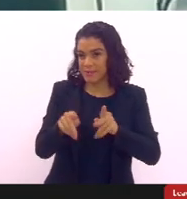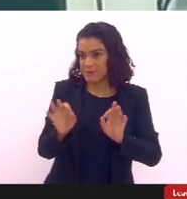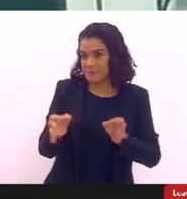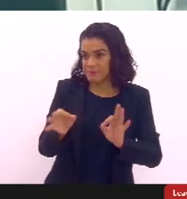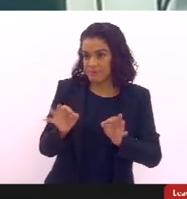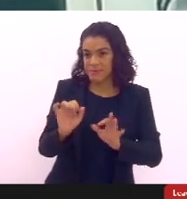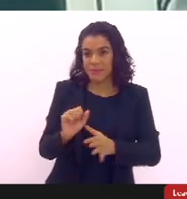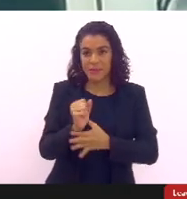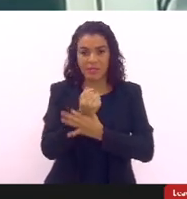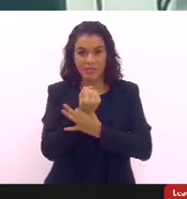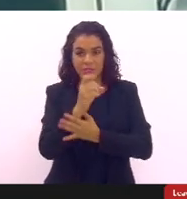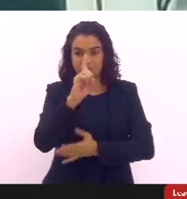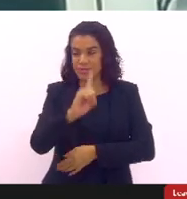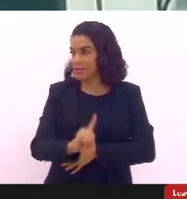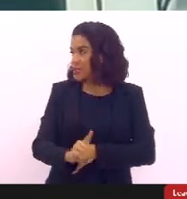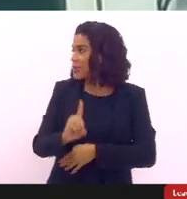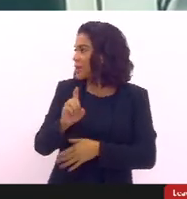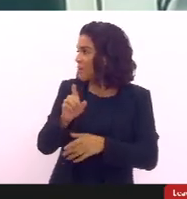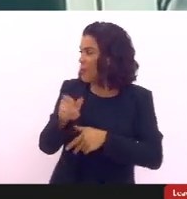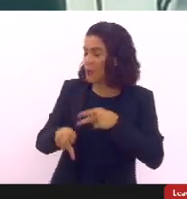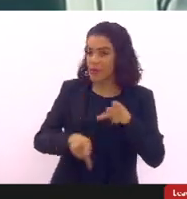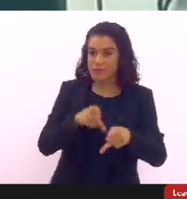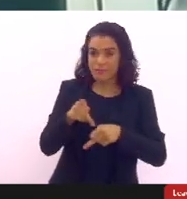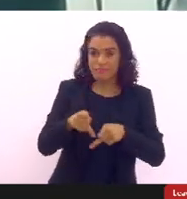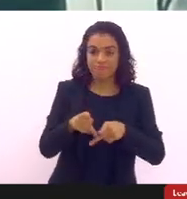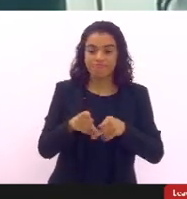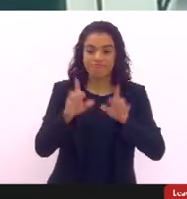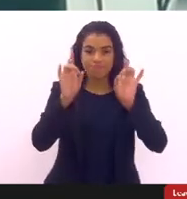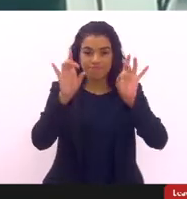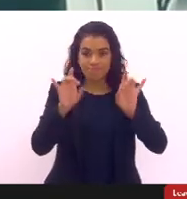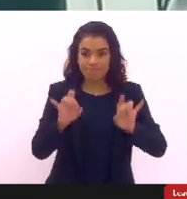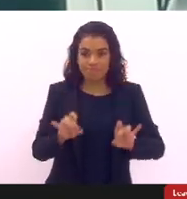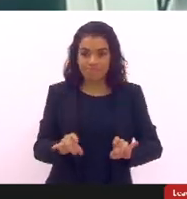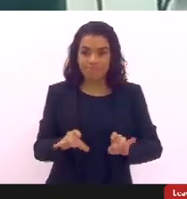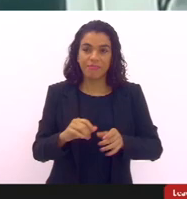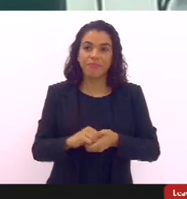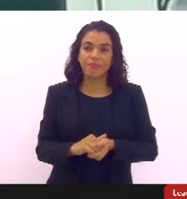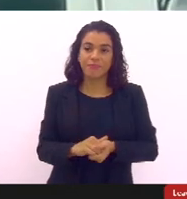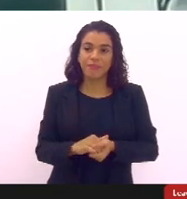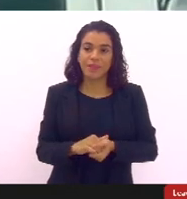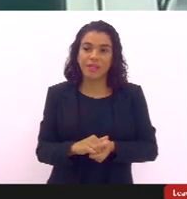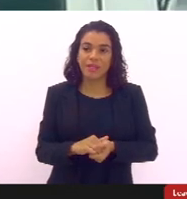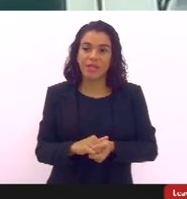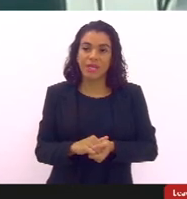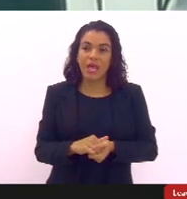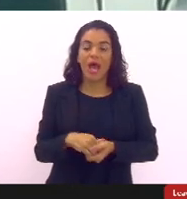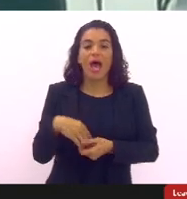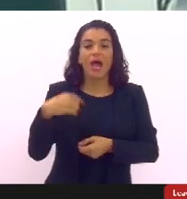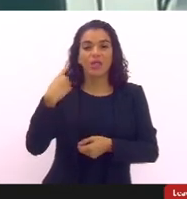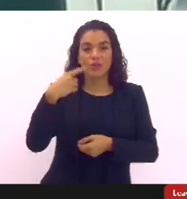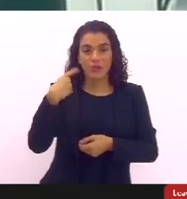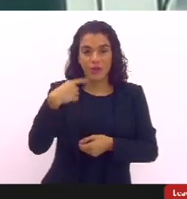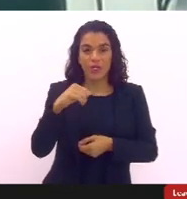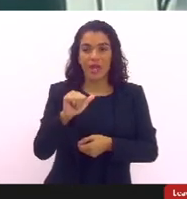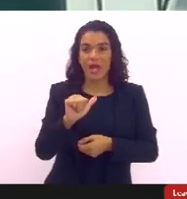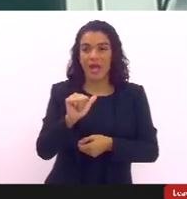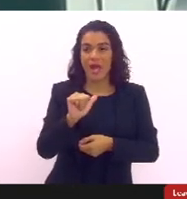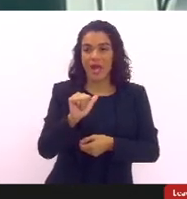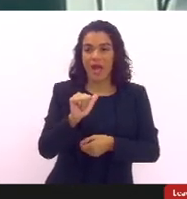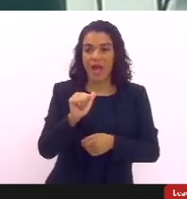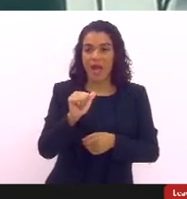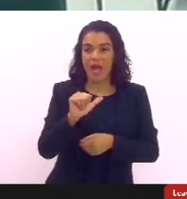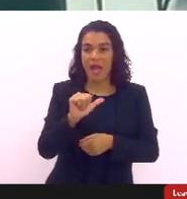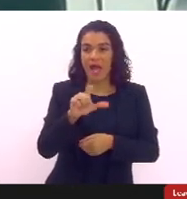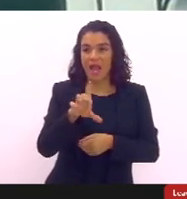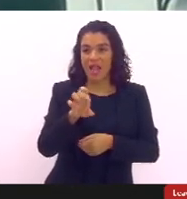para garantir o direito da população, nesse caso aqui especialmente, população privada de liberdade. A doutora Alexandre, como pesquisadora, né,